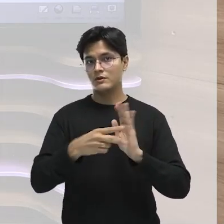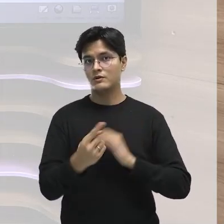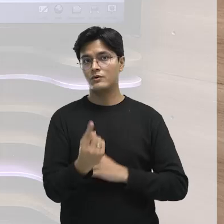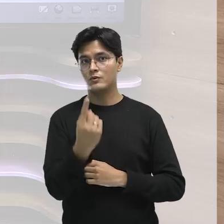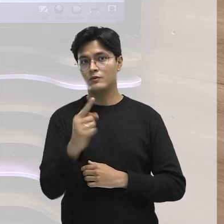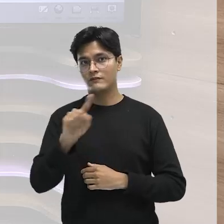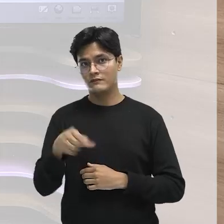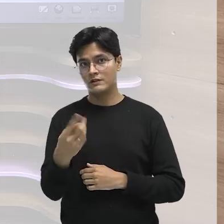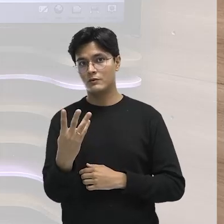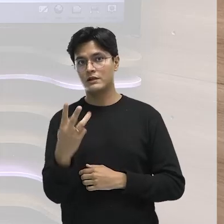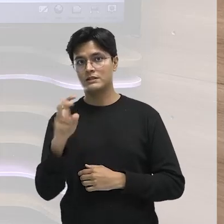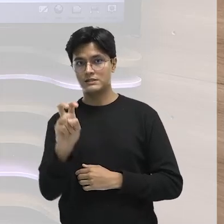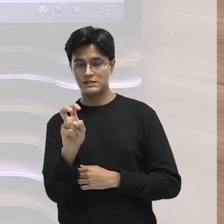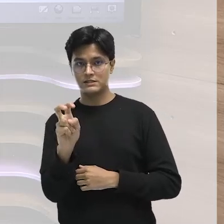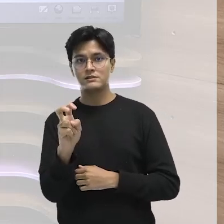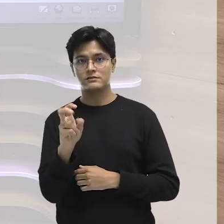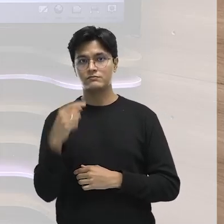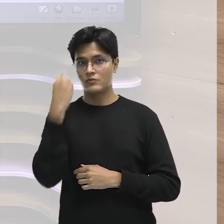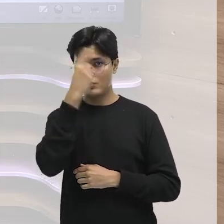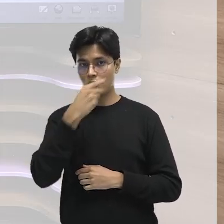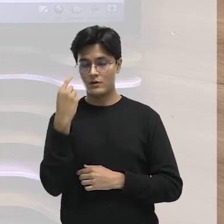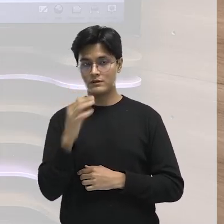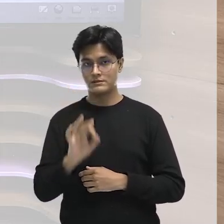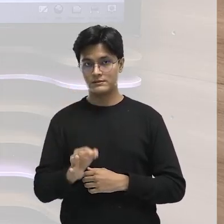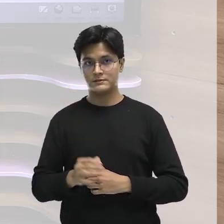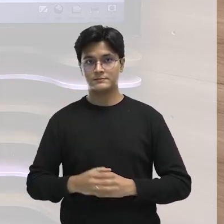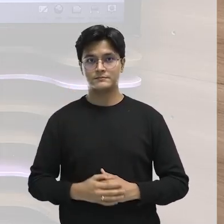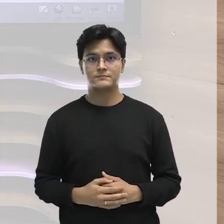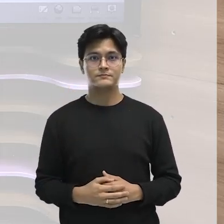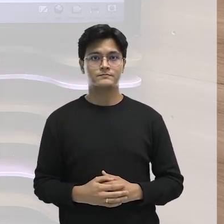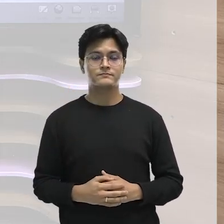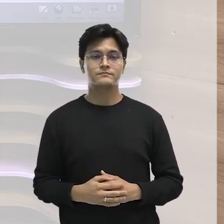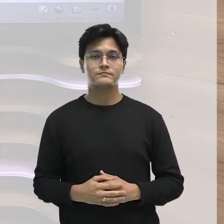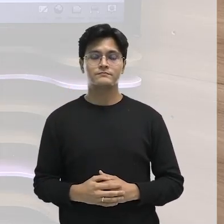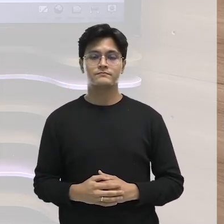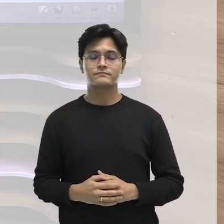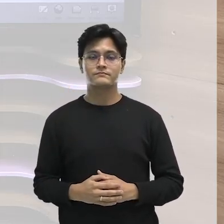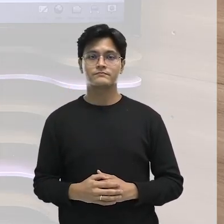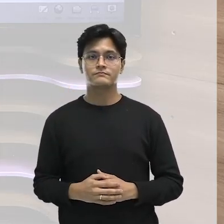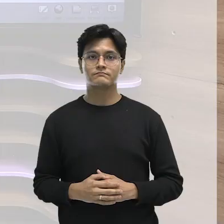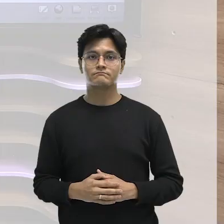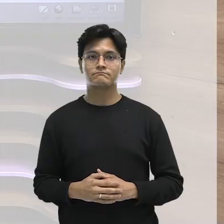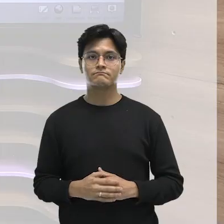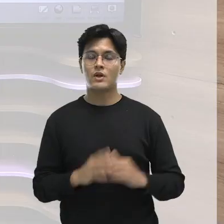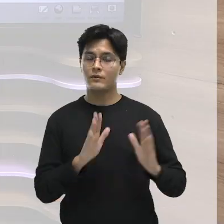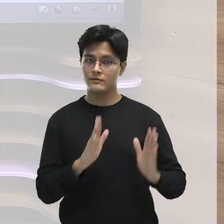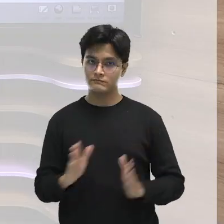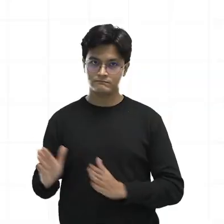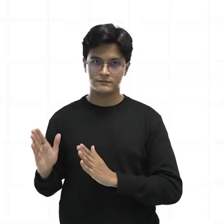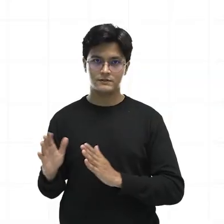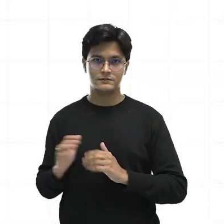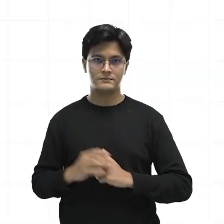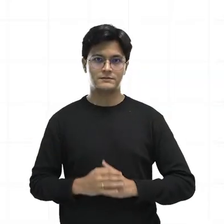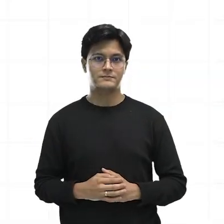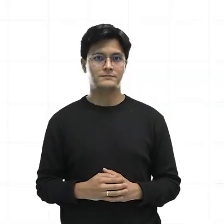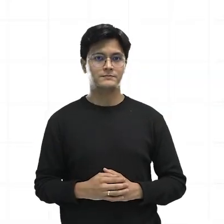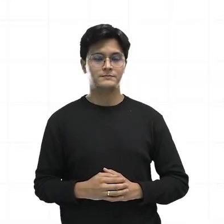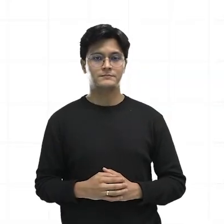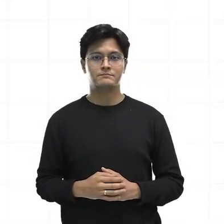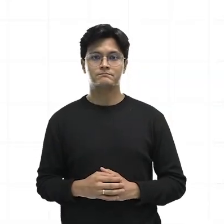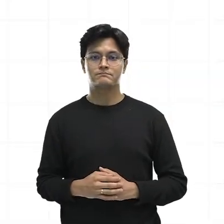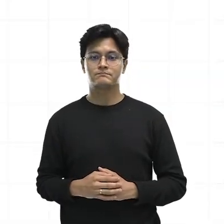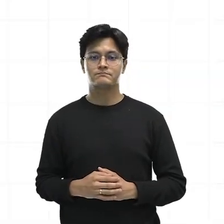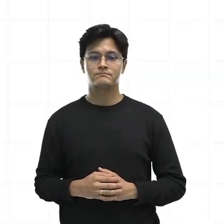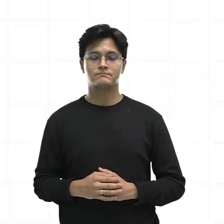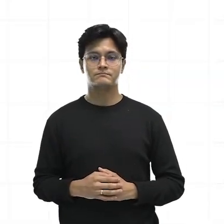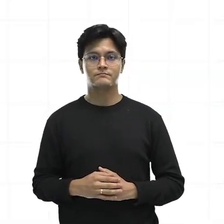1,45 horas, né? Abaixo das 2 horas ali, tá bom? Beleza, né? Vamos seguir então, seguindo para a próxima.